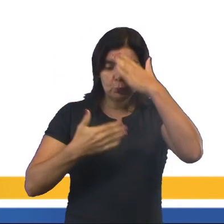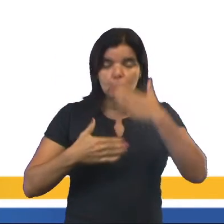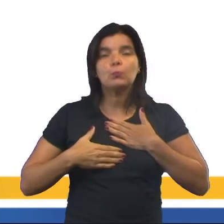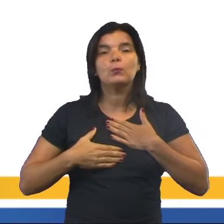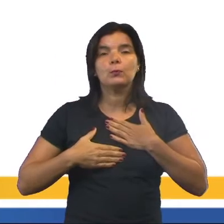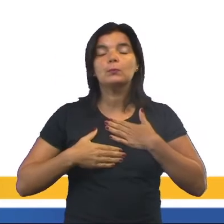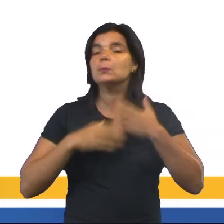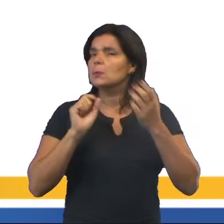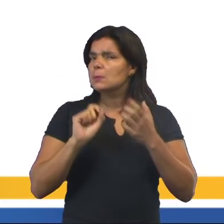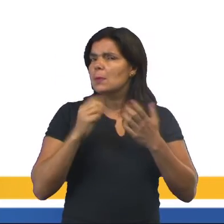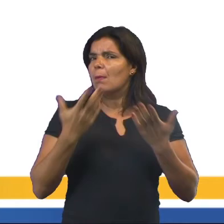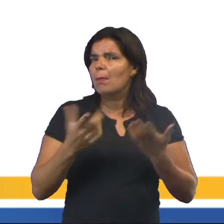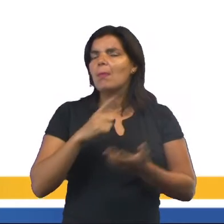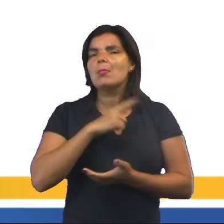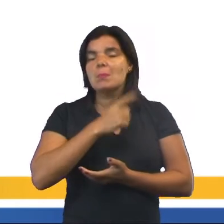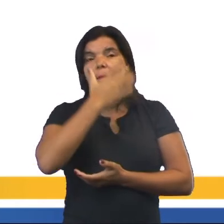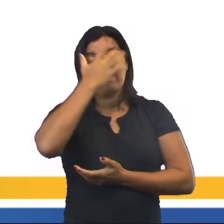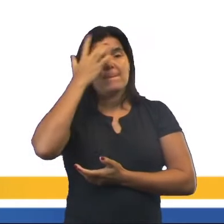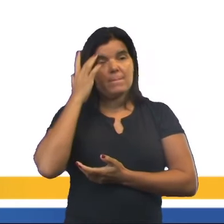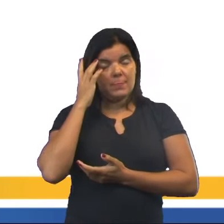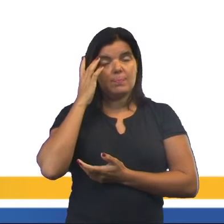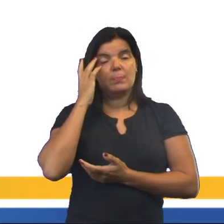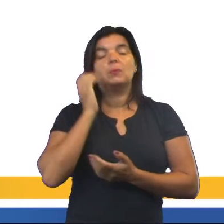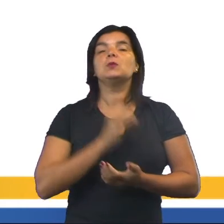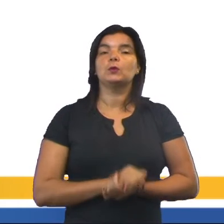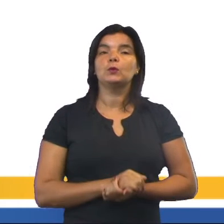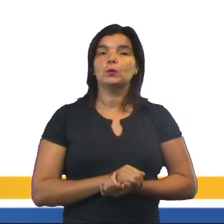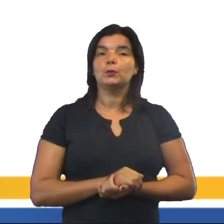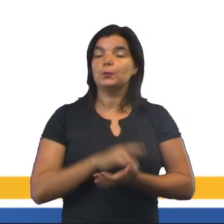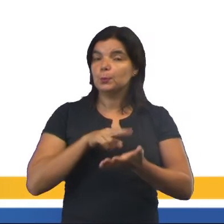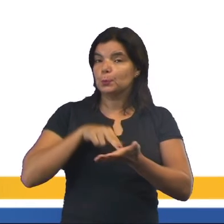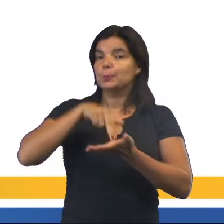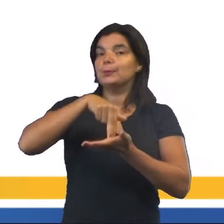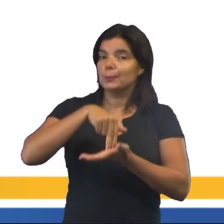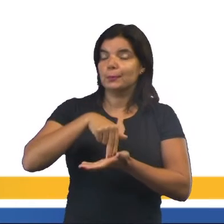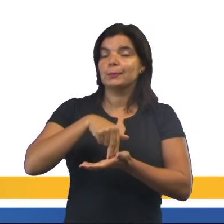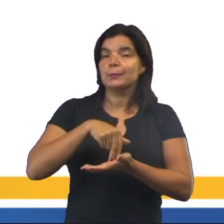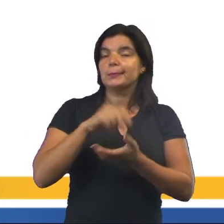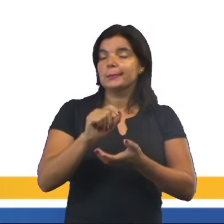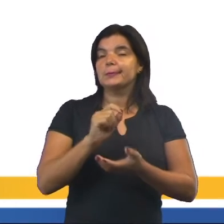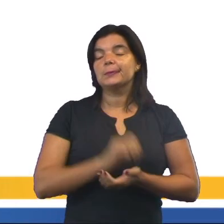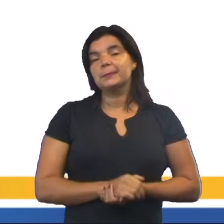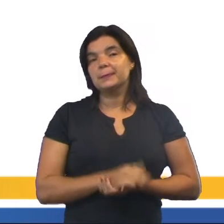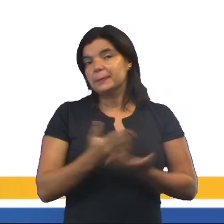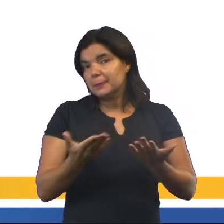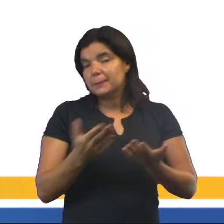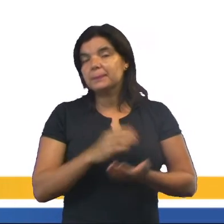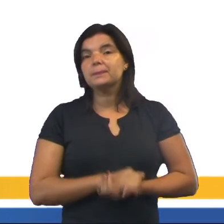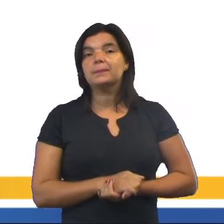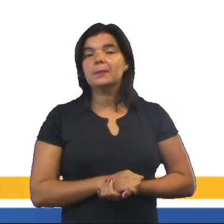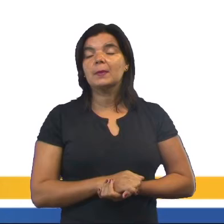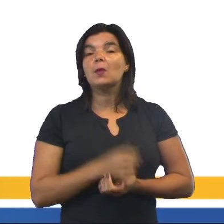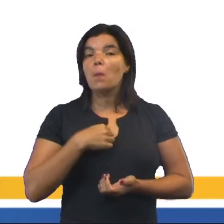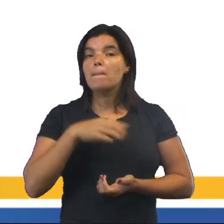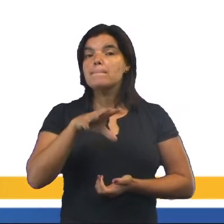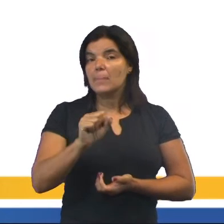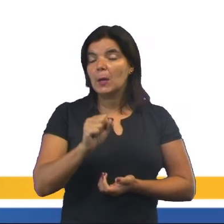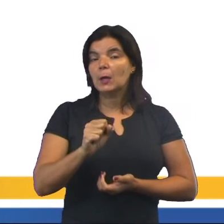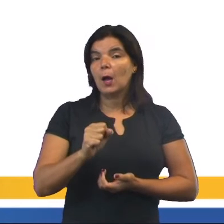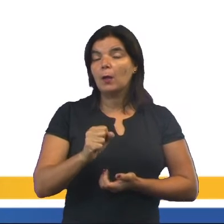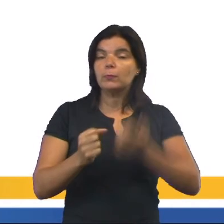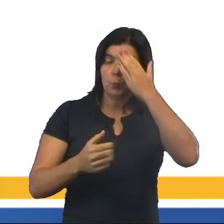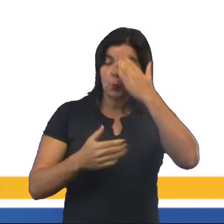universidades. E existiam essas pessoas, os ressuscitadores, se é que nós podemos chamá-los assim, que pegavam